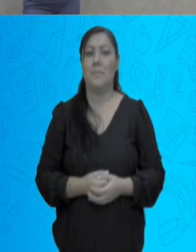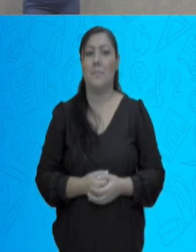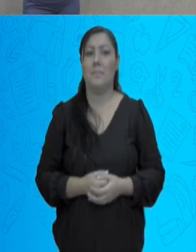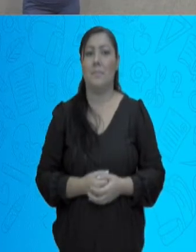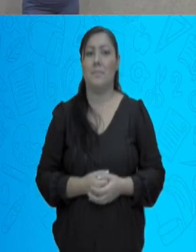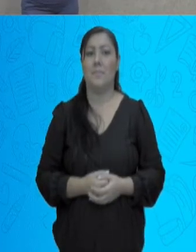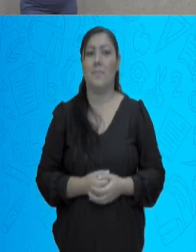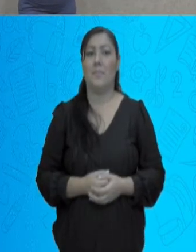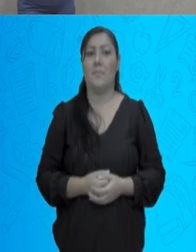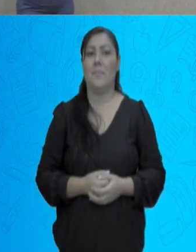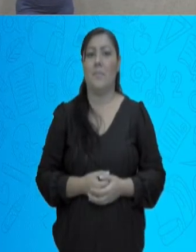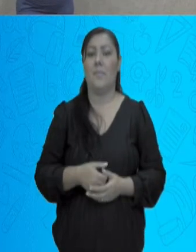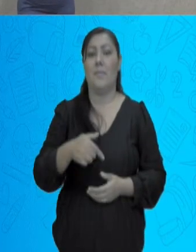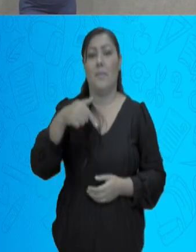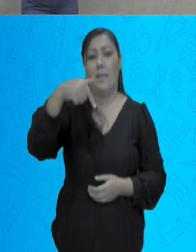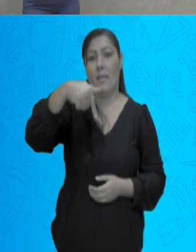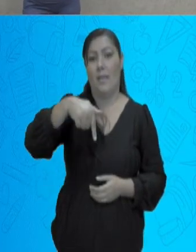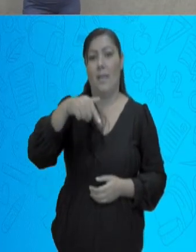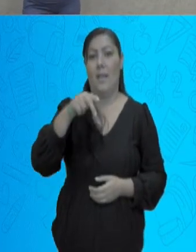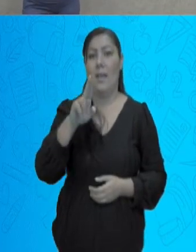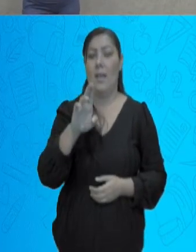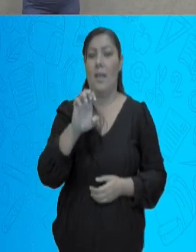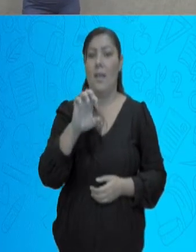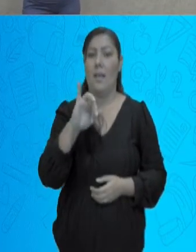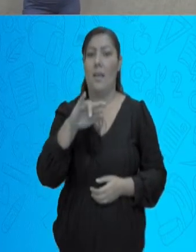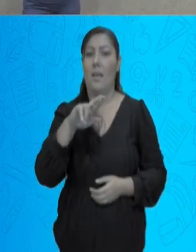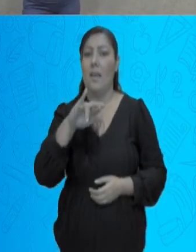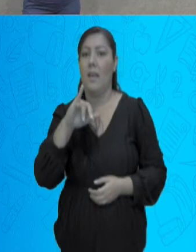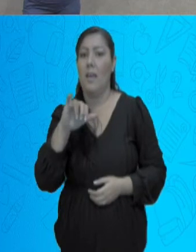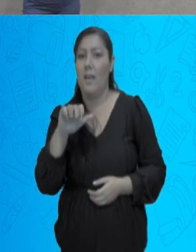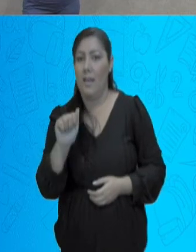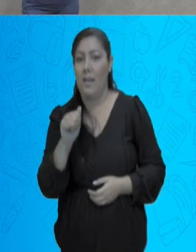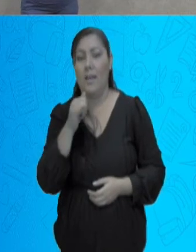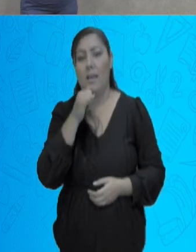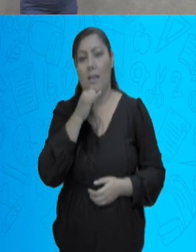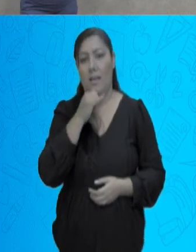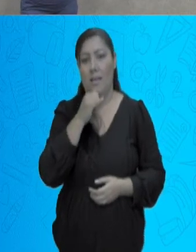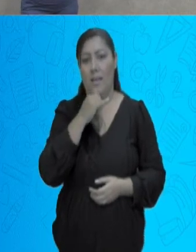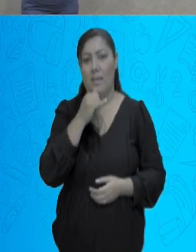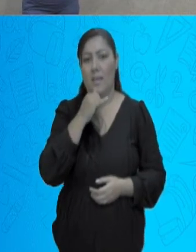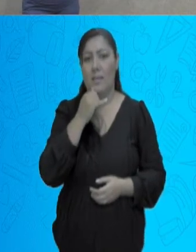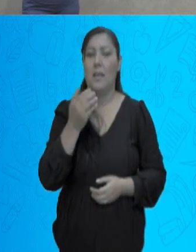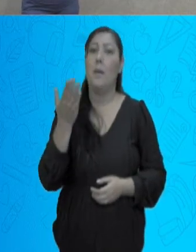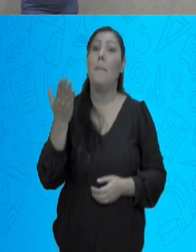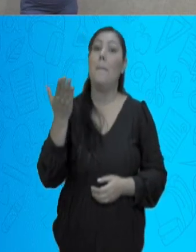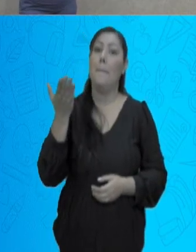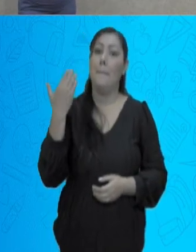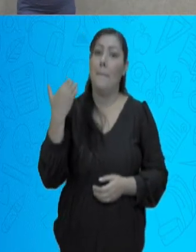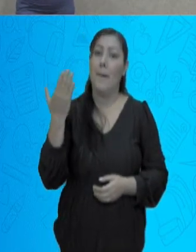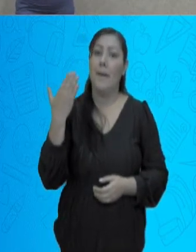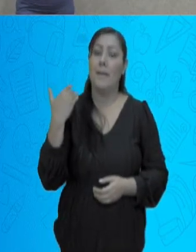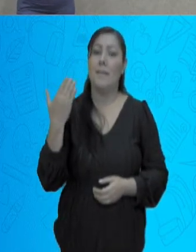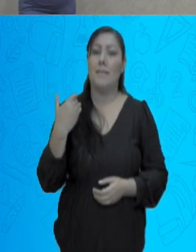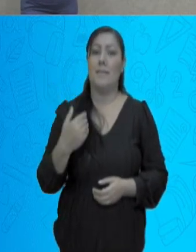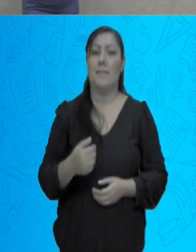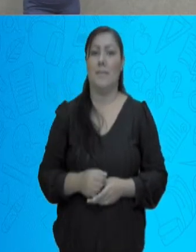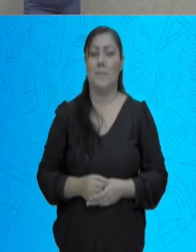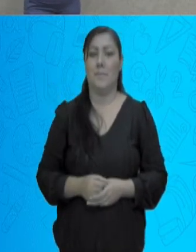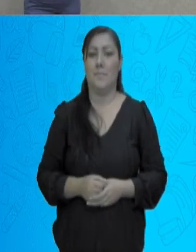É um passado. Só que é um passado que já aconteceu, mas eu continuo